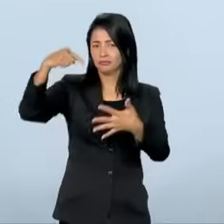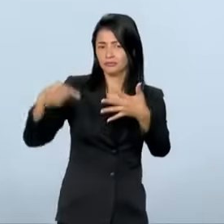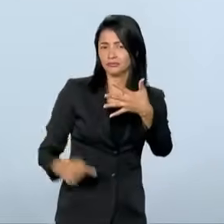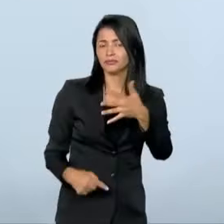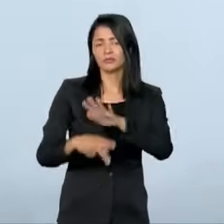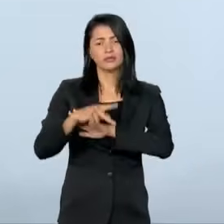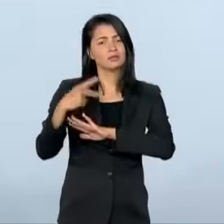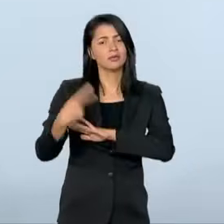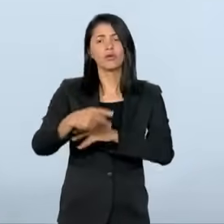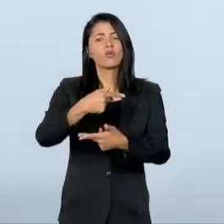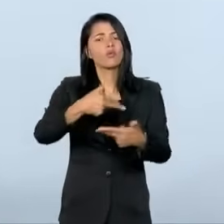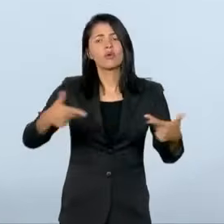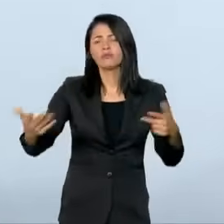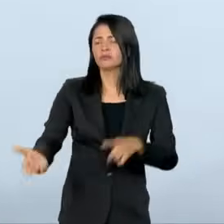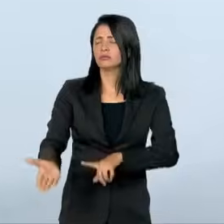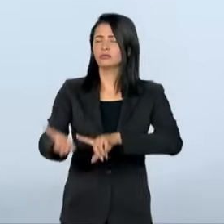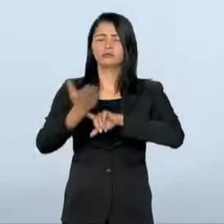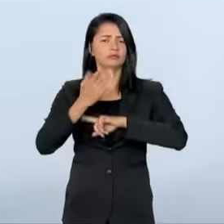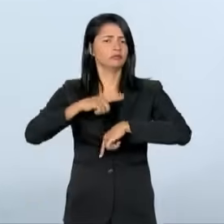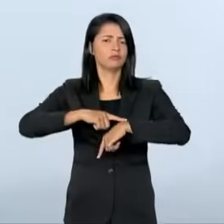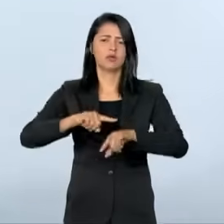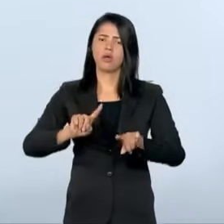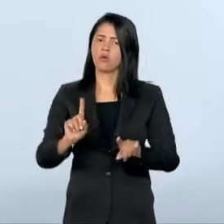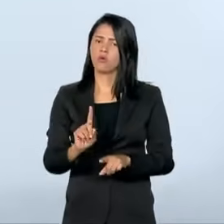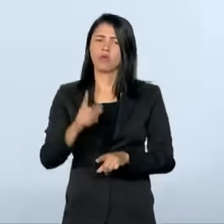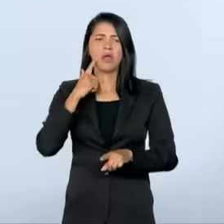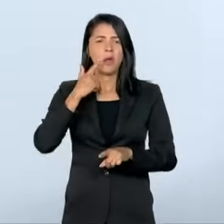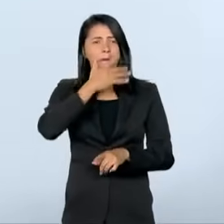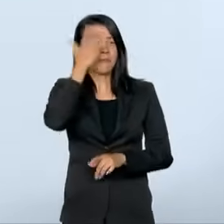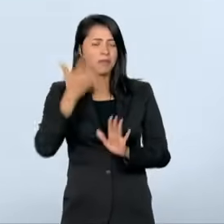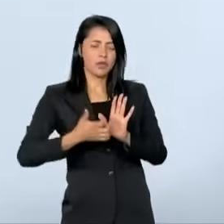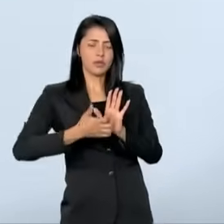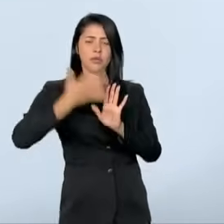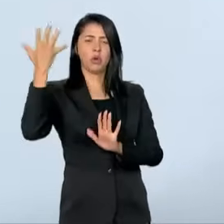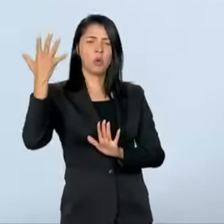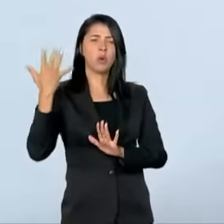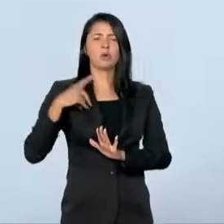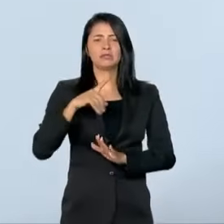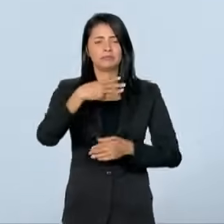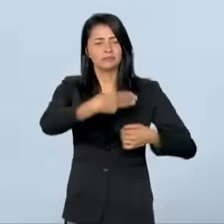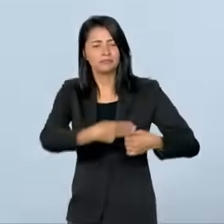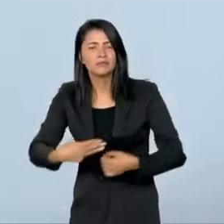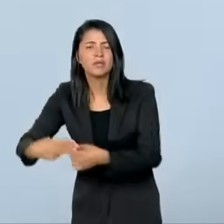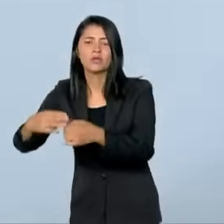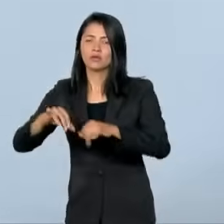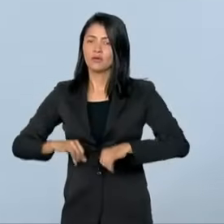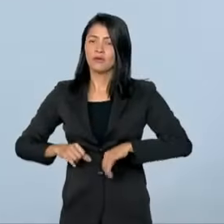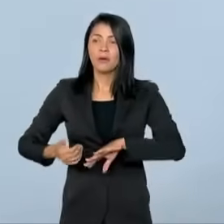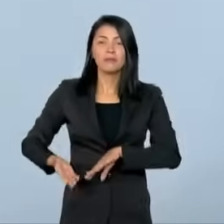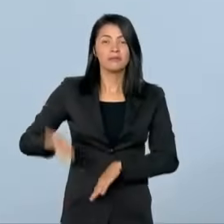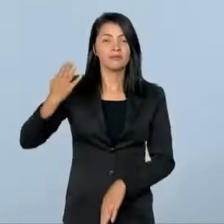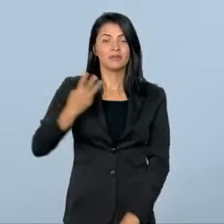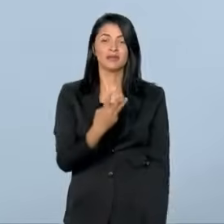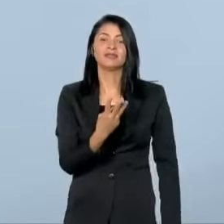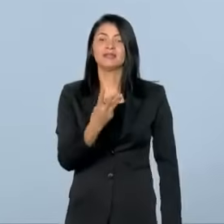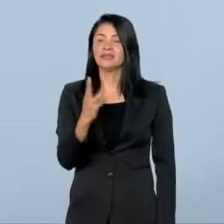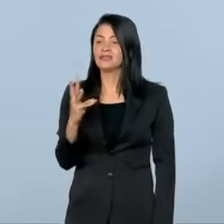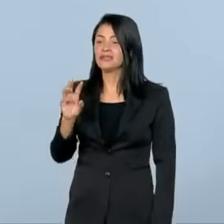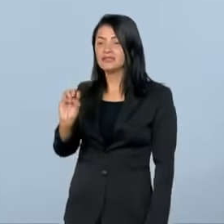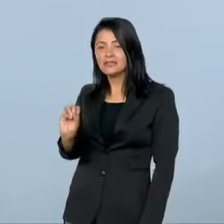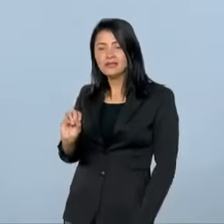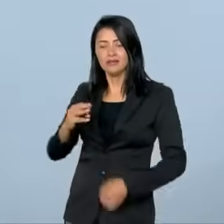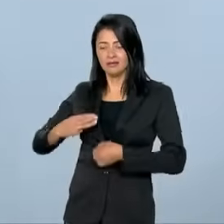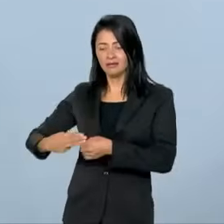de matérias que não ajudam nesse momento, com tantas pessoas, tantos municípios sofrendo. Olha, são mais de 330 municípios